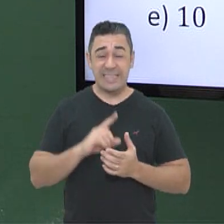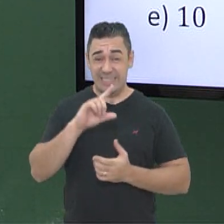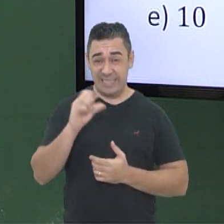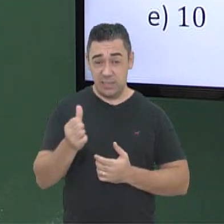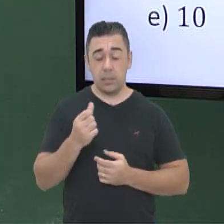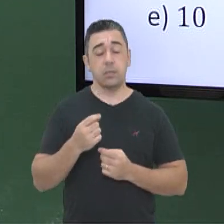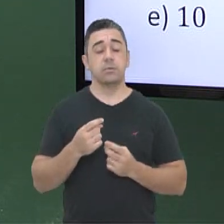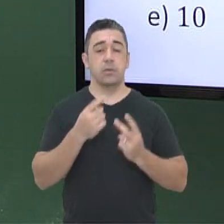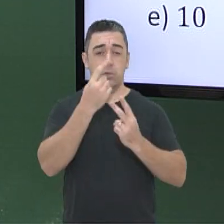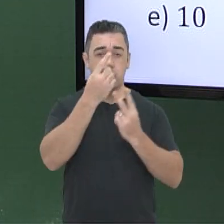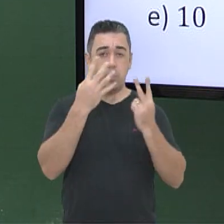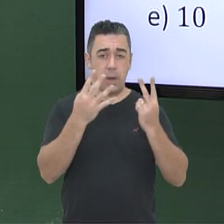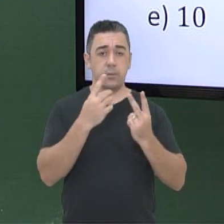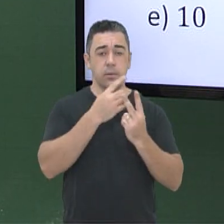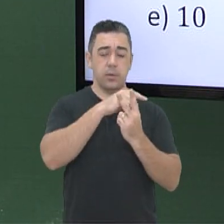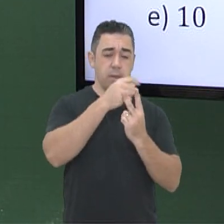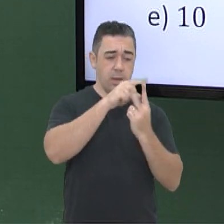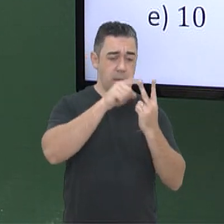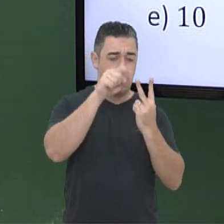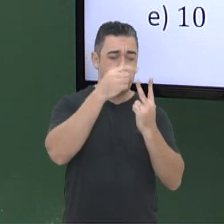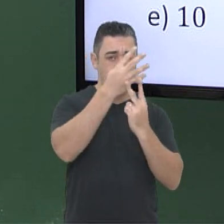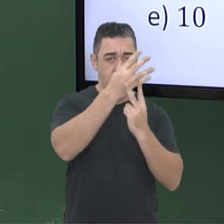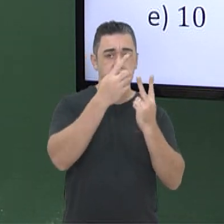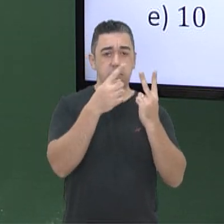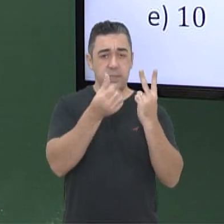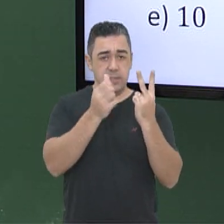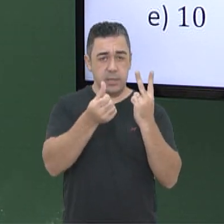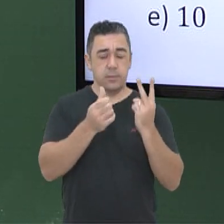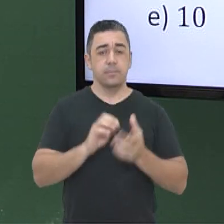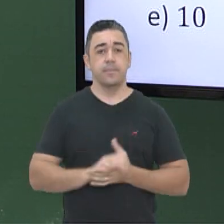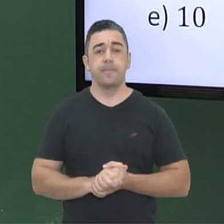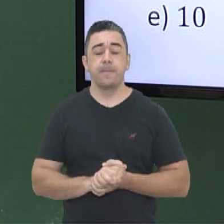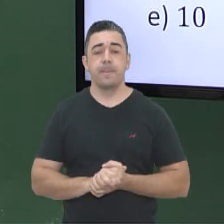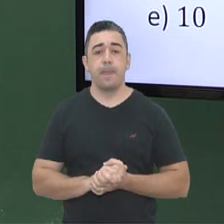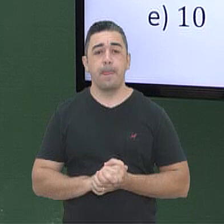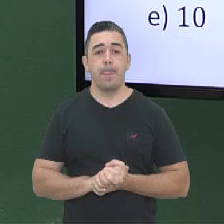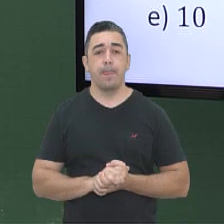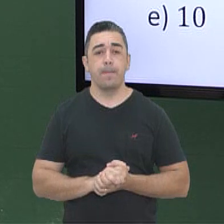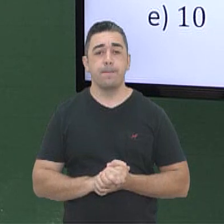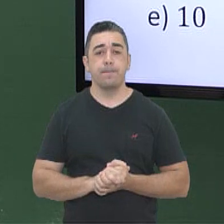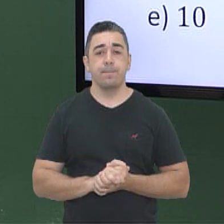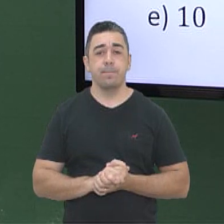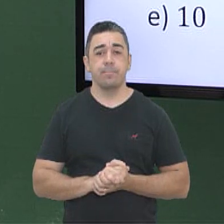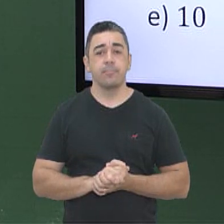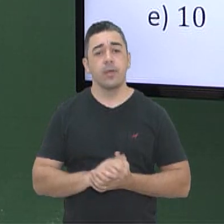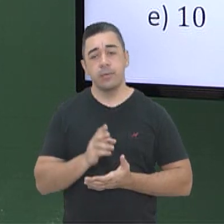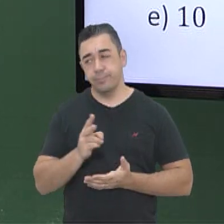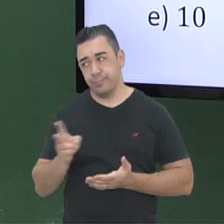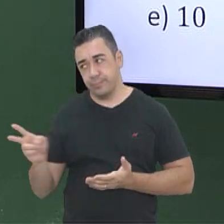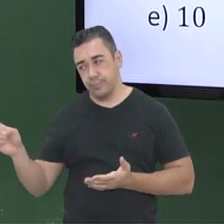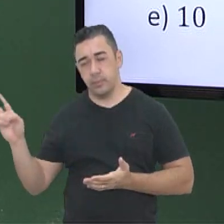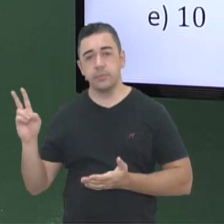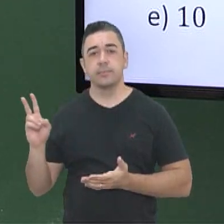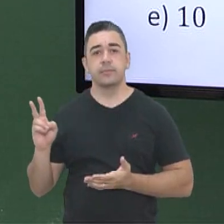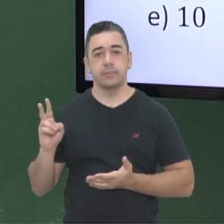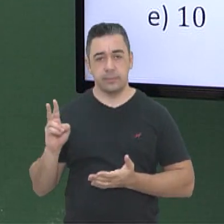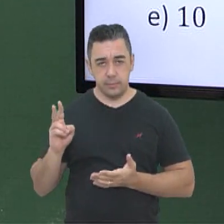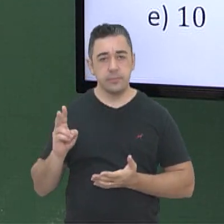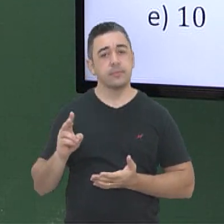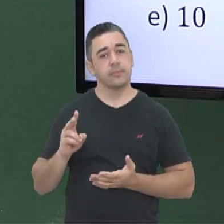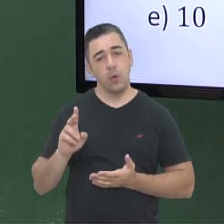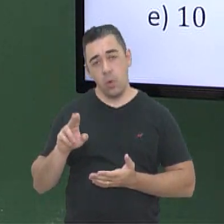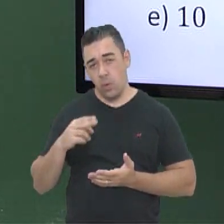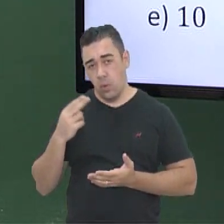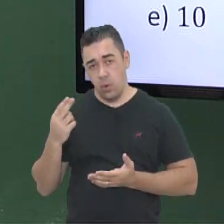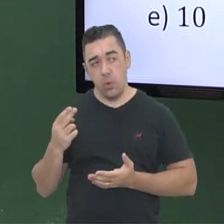16 elevado a 1/4 vira raiz quarta de 16. E assim por diante, tá? Ou